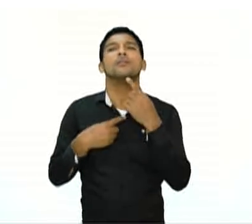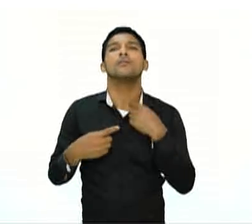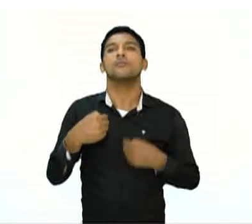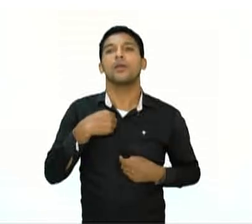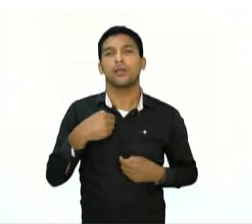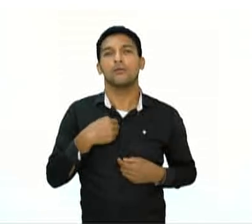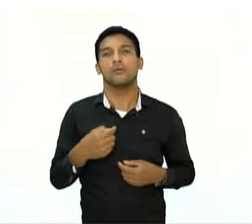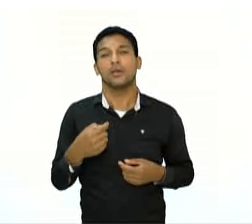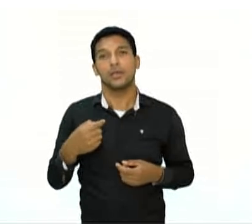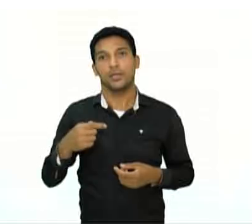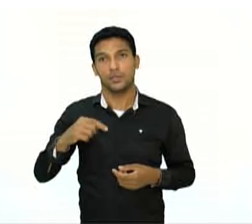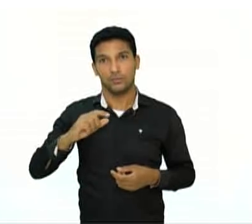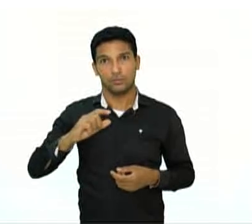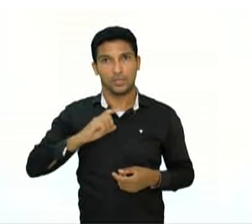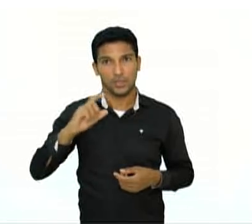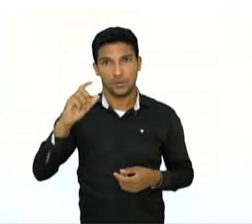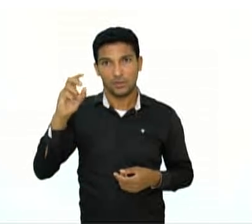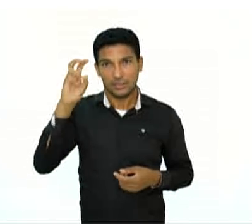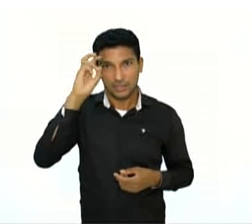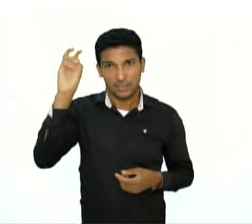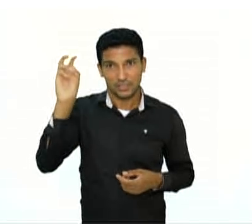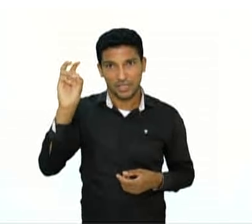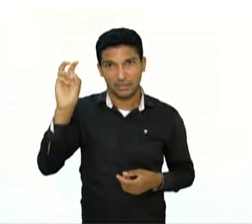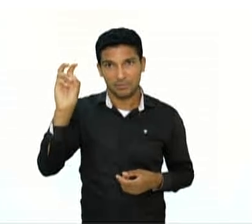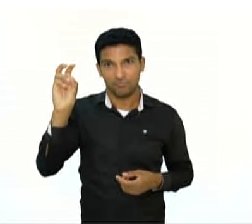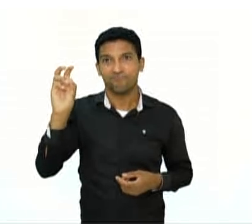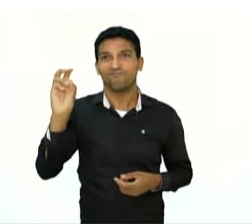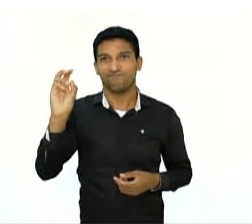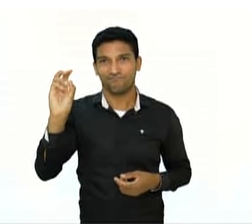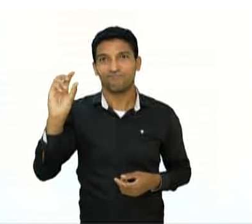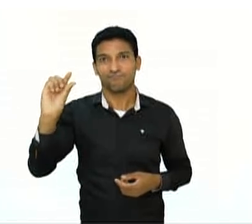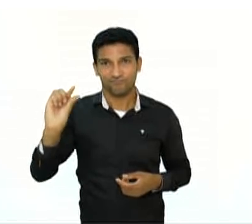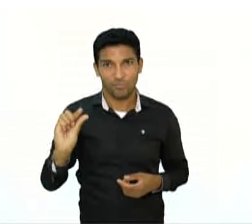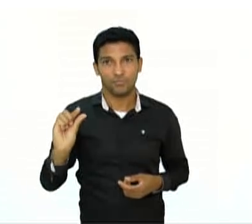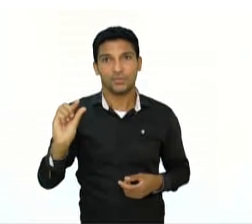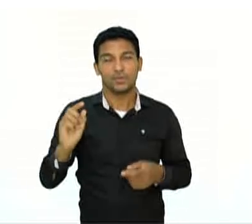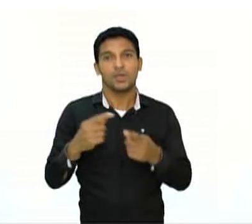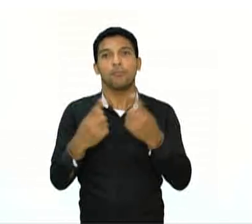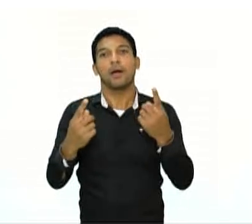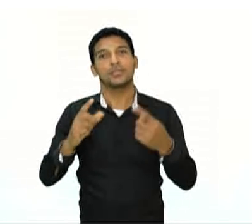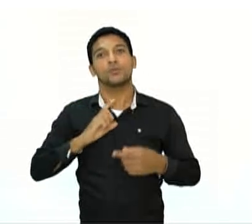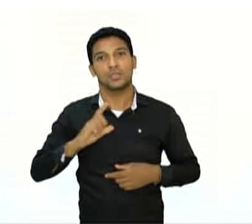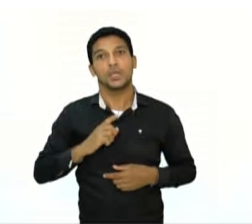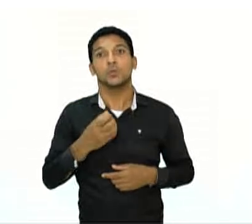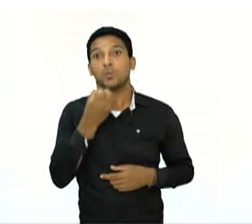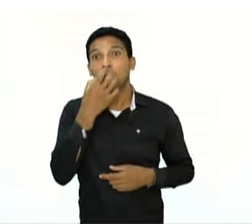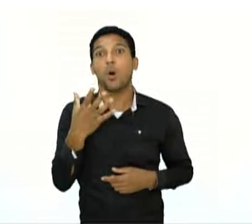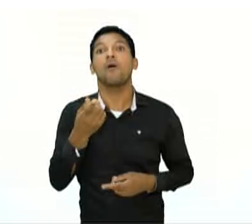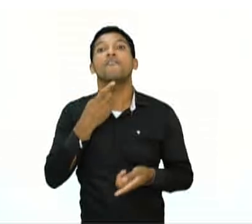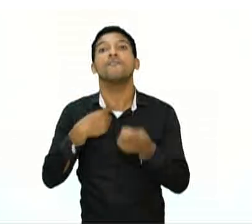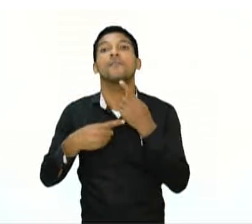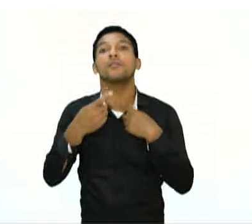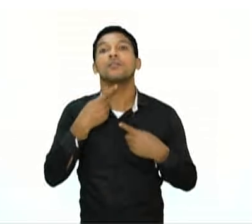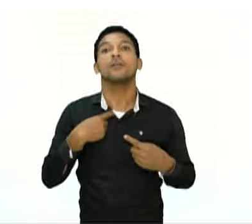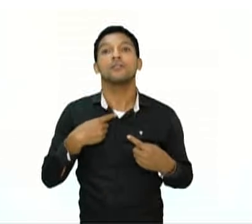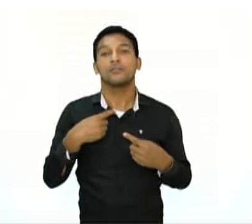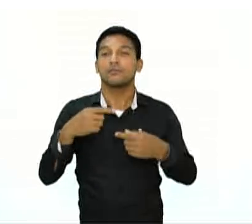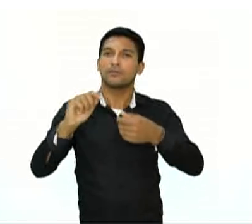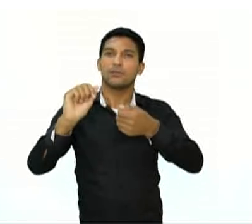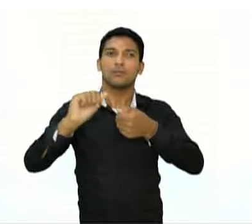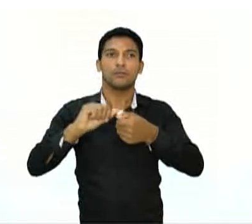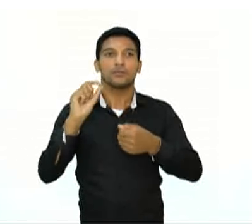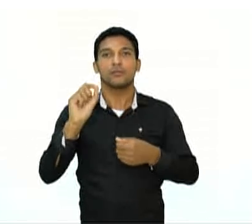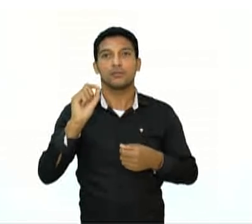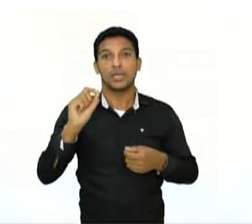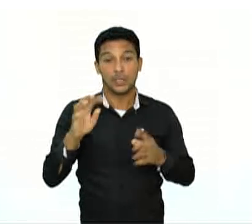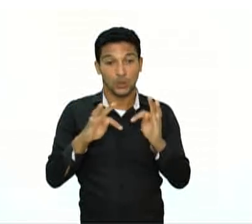Silva. E ele trabalhou em prol dos cativos, dos escravizados, na esfera social, na esfera política e na